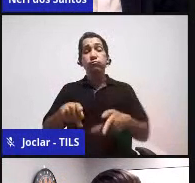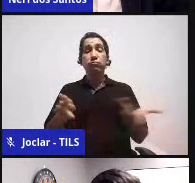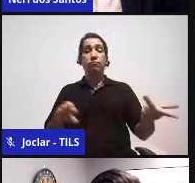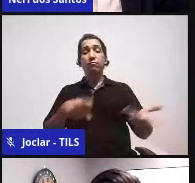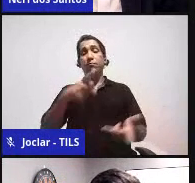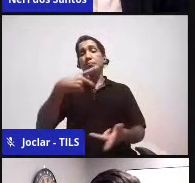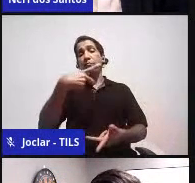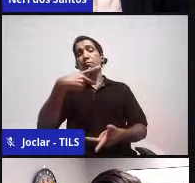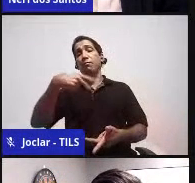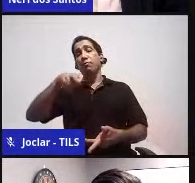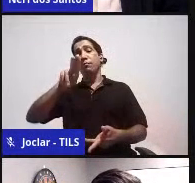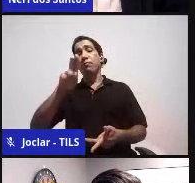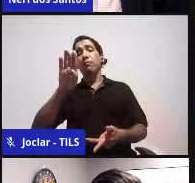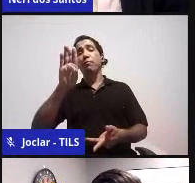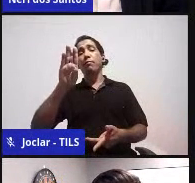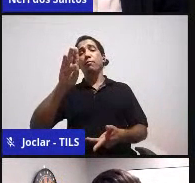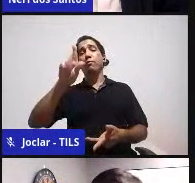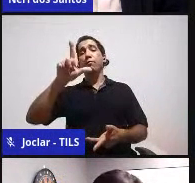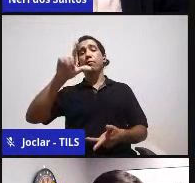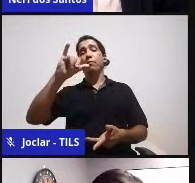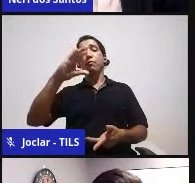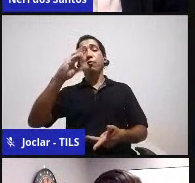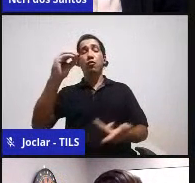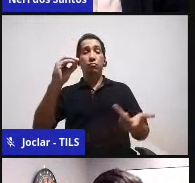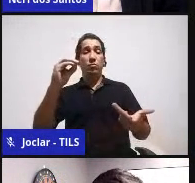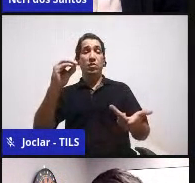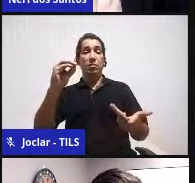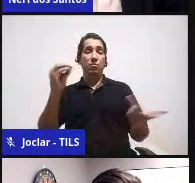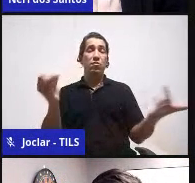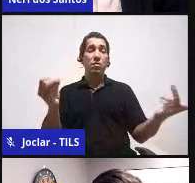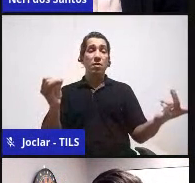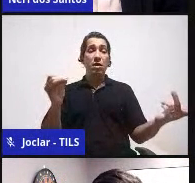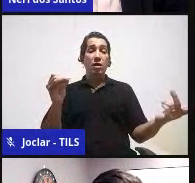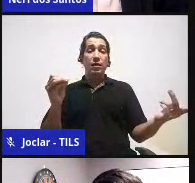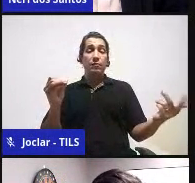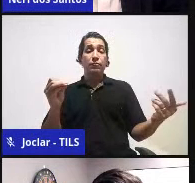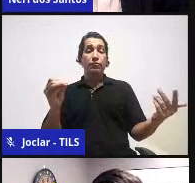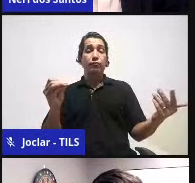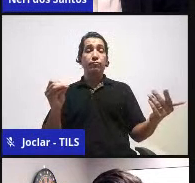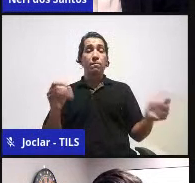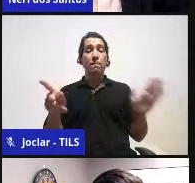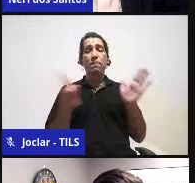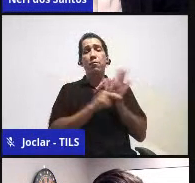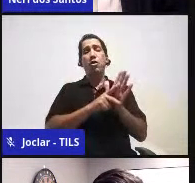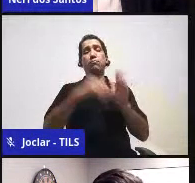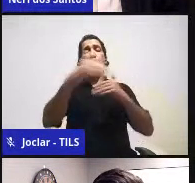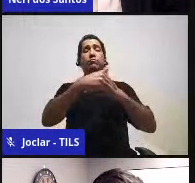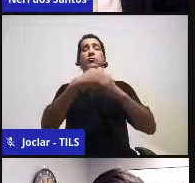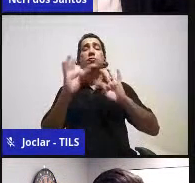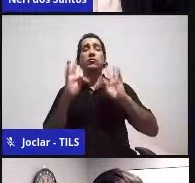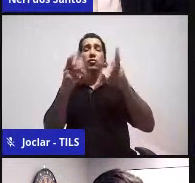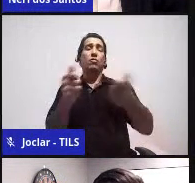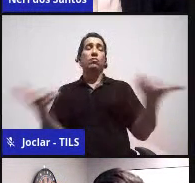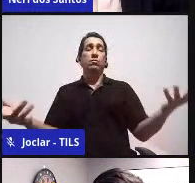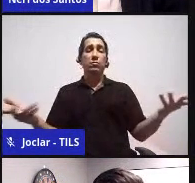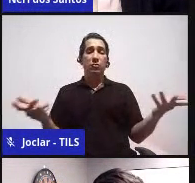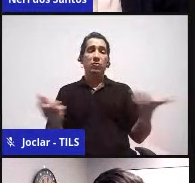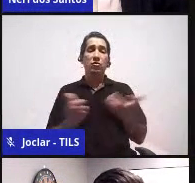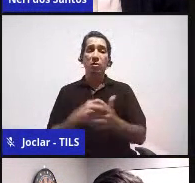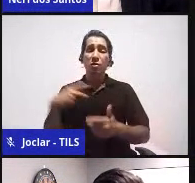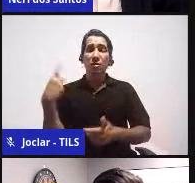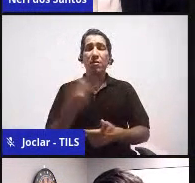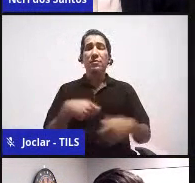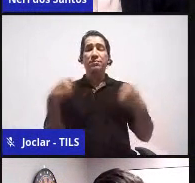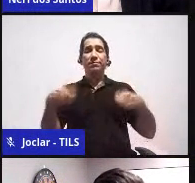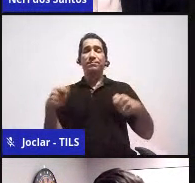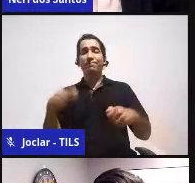mas nesse sentido todos temos responsabilidade e para vivermos bem, né, todos temos que ter